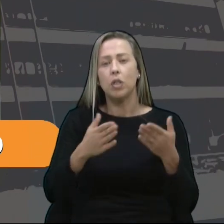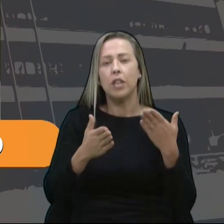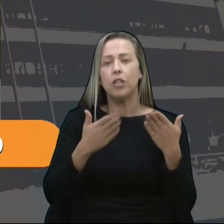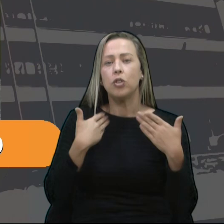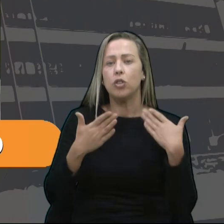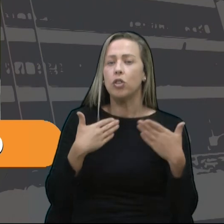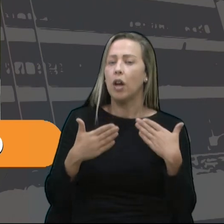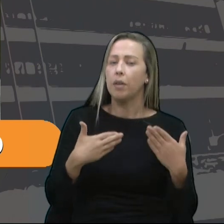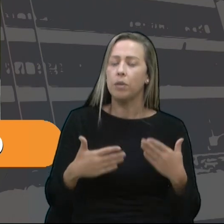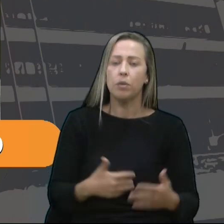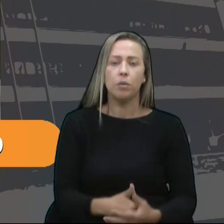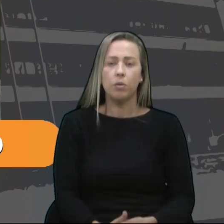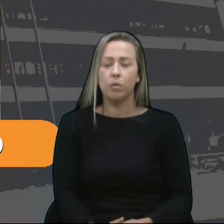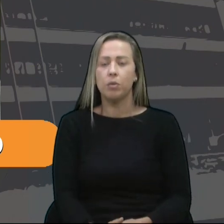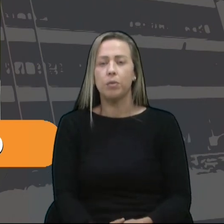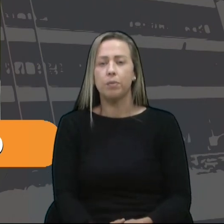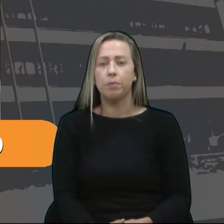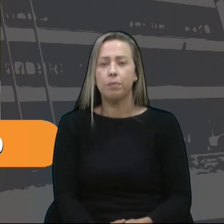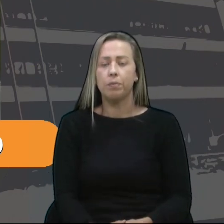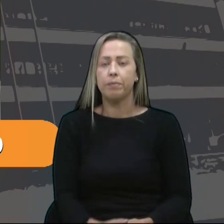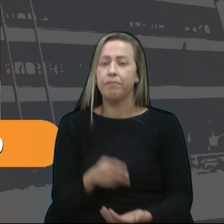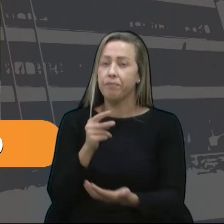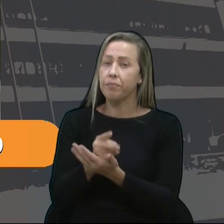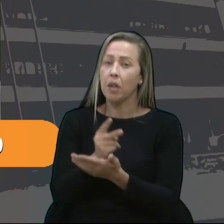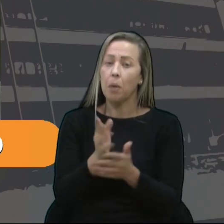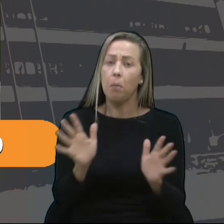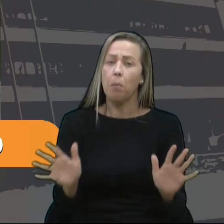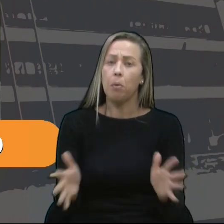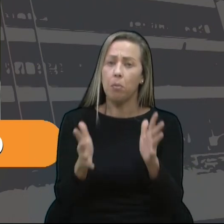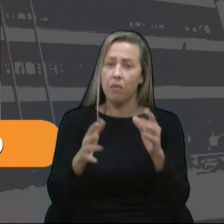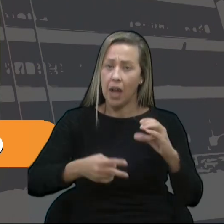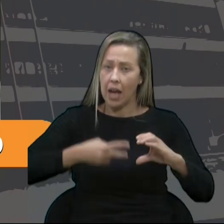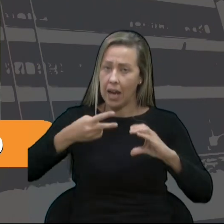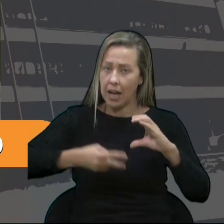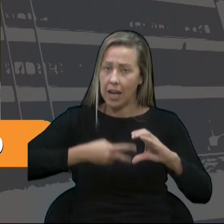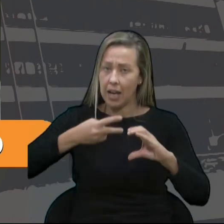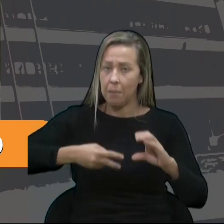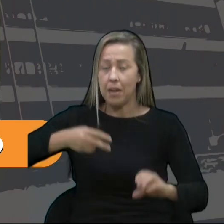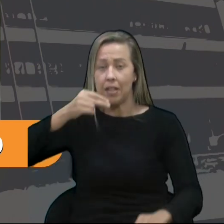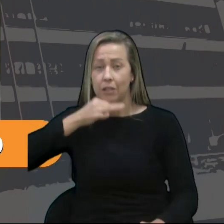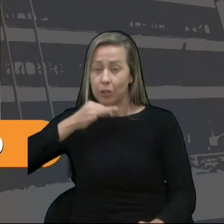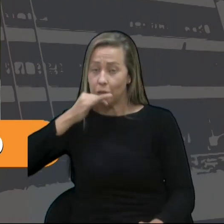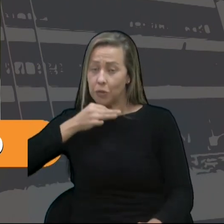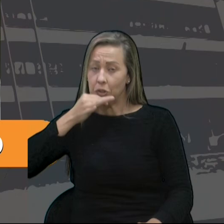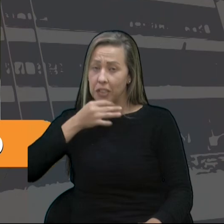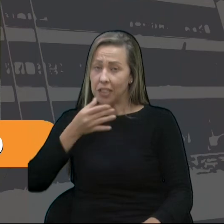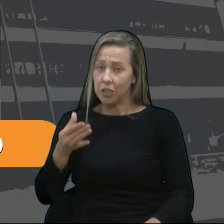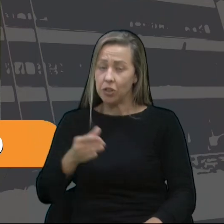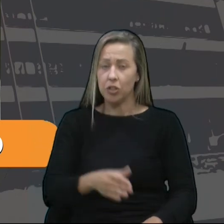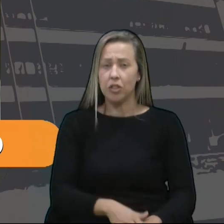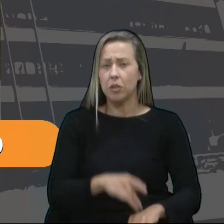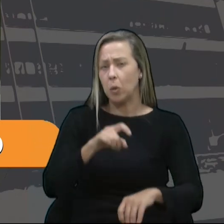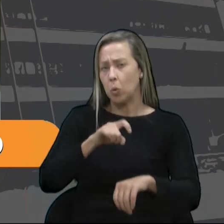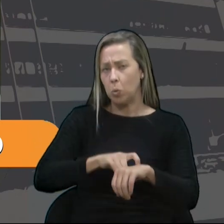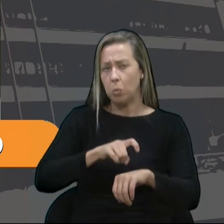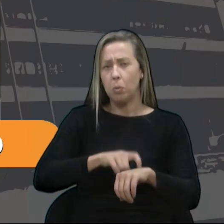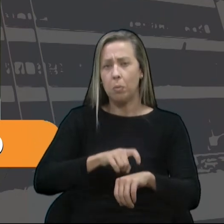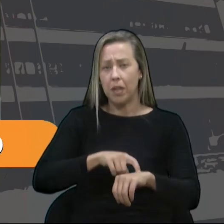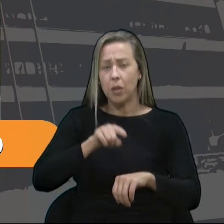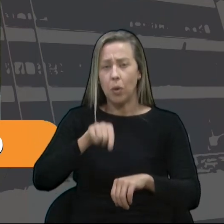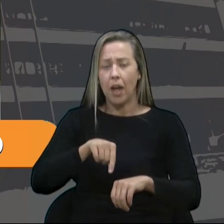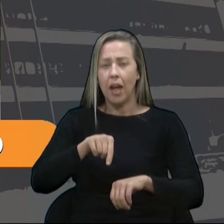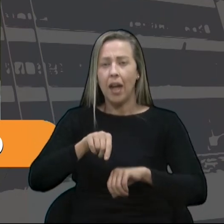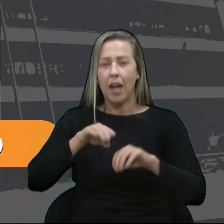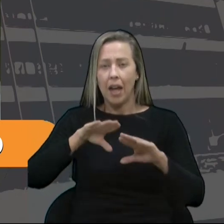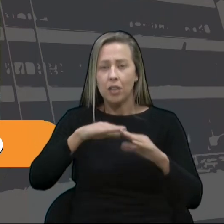diálogo, ainda mais promovido pela Câmara aí de Caxias do Sul. No momento, essa